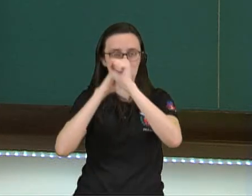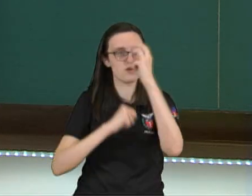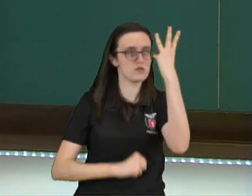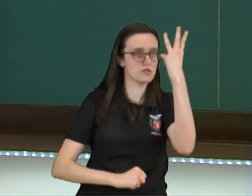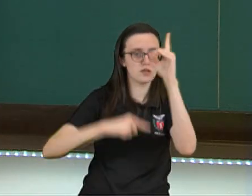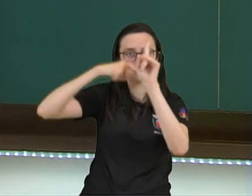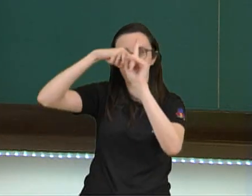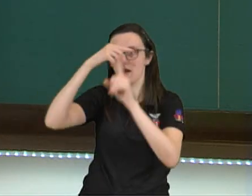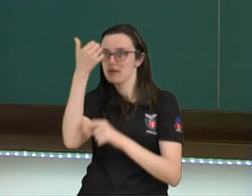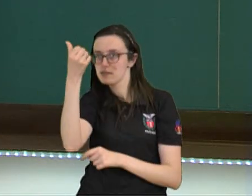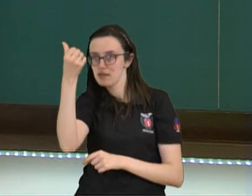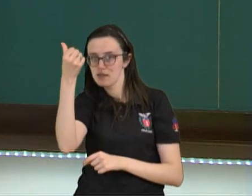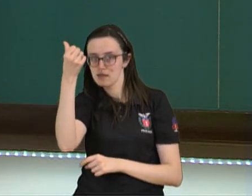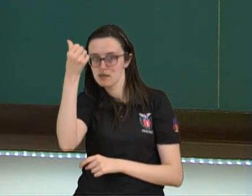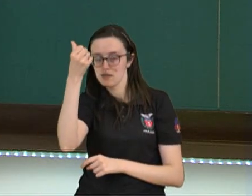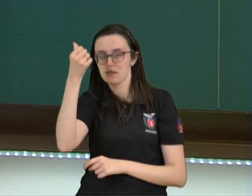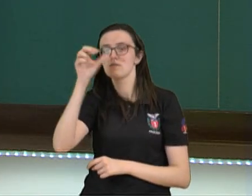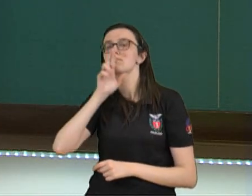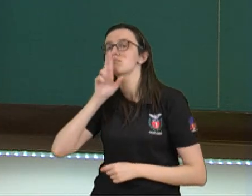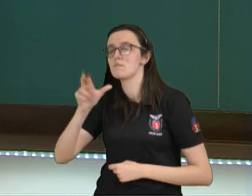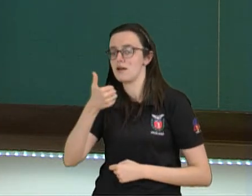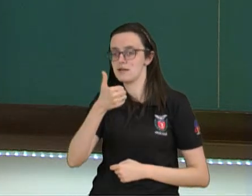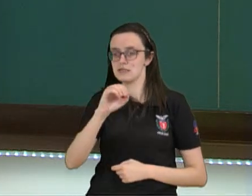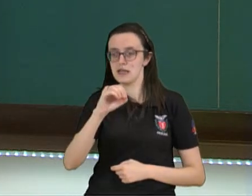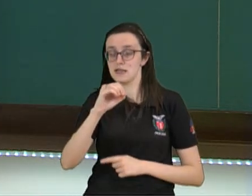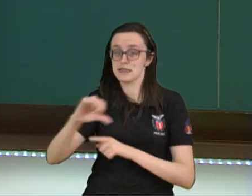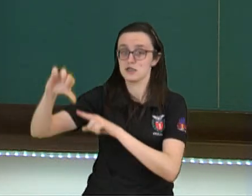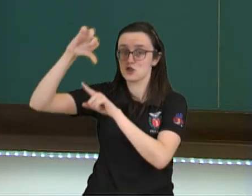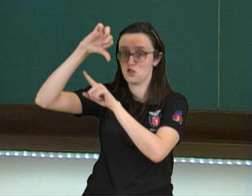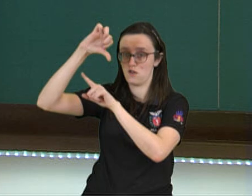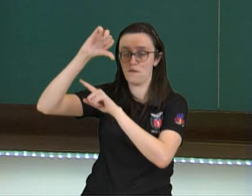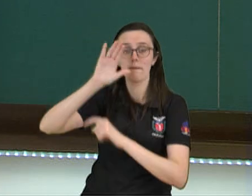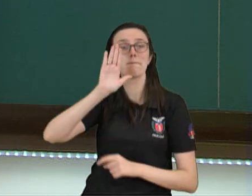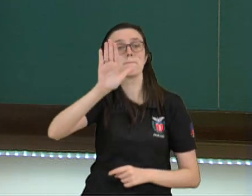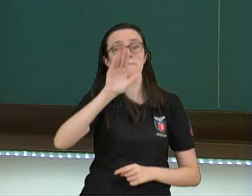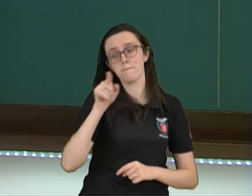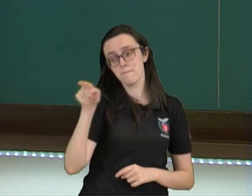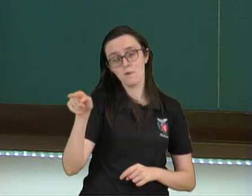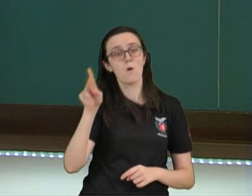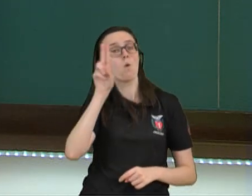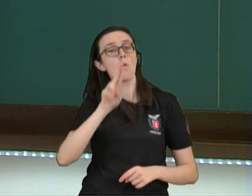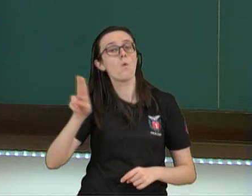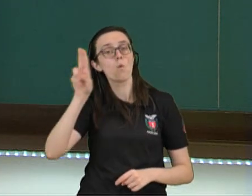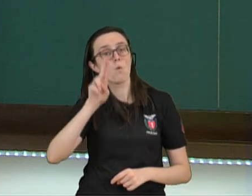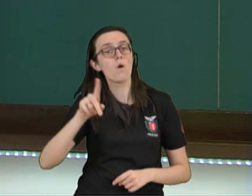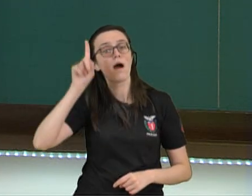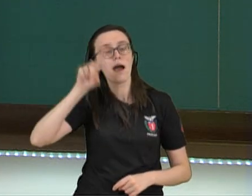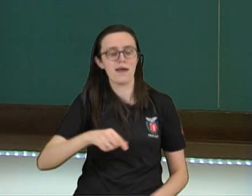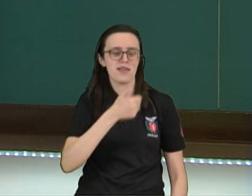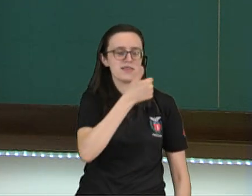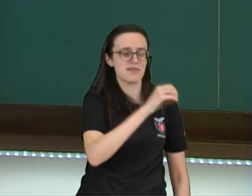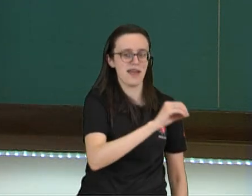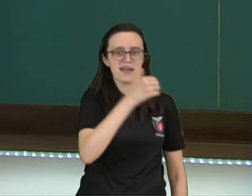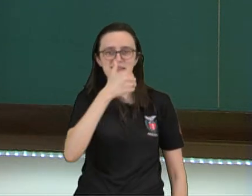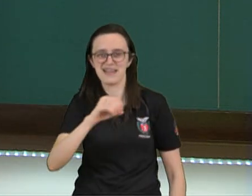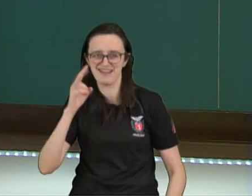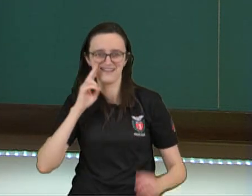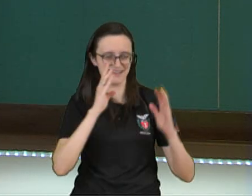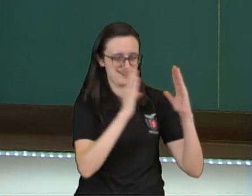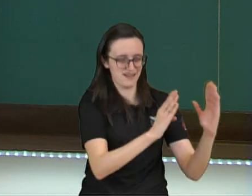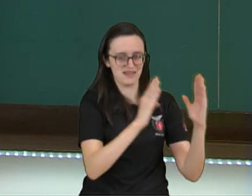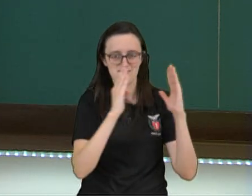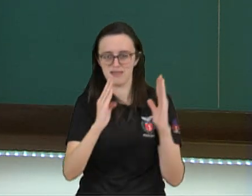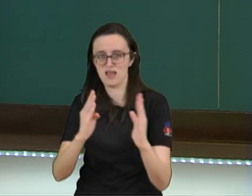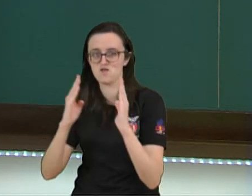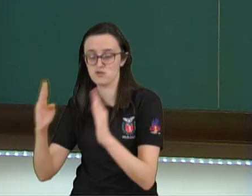mais 6, 9, ok? Só que essa escrita aqui, ela está utilizando potências de 10. Sim, mas